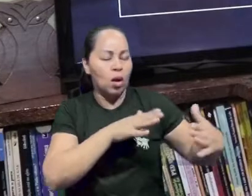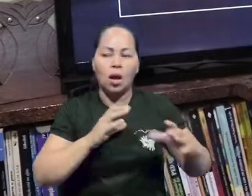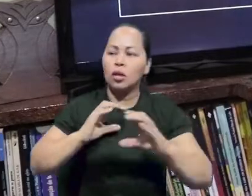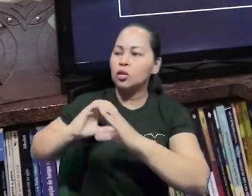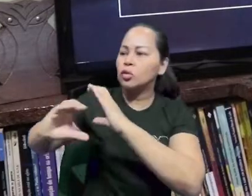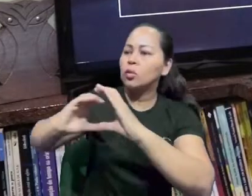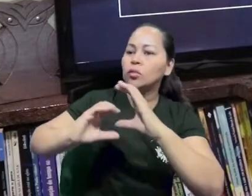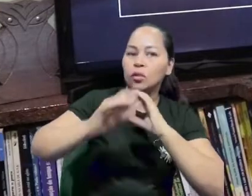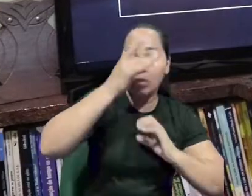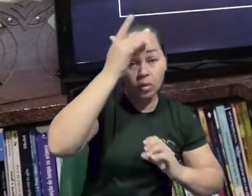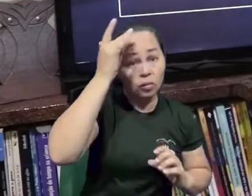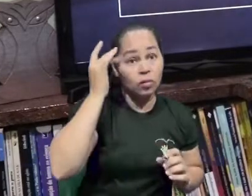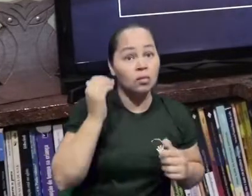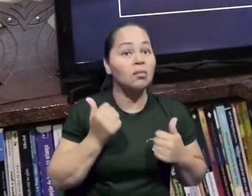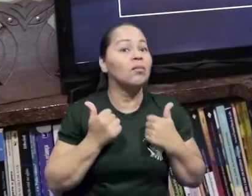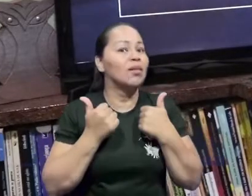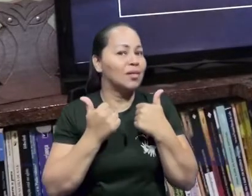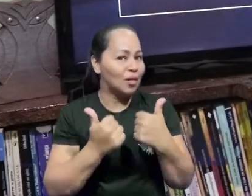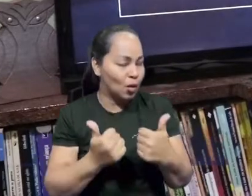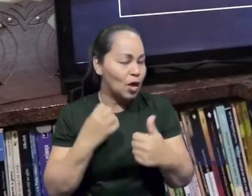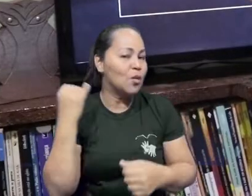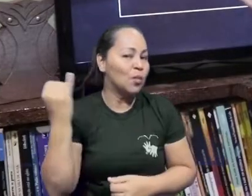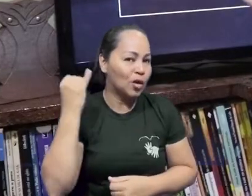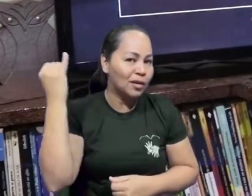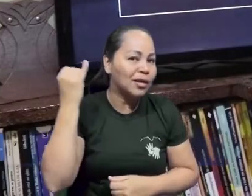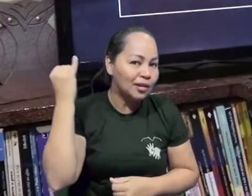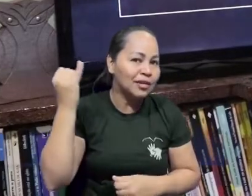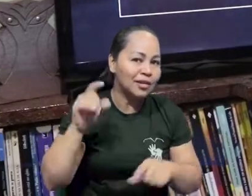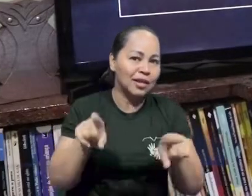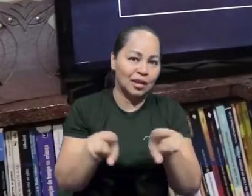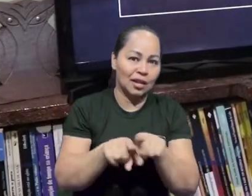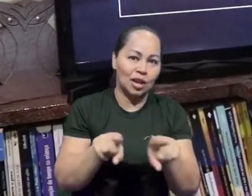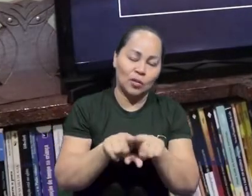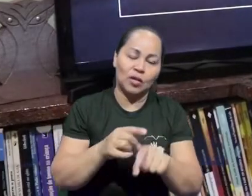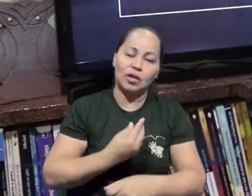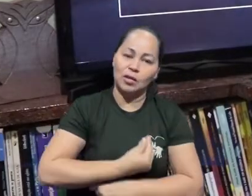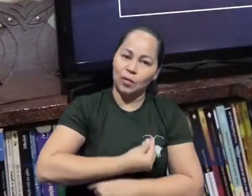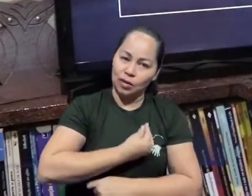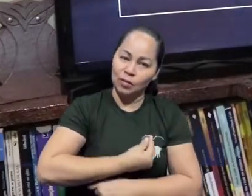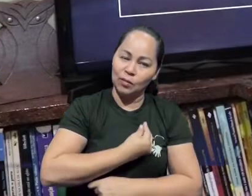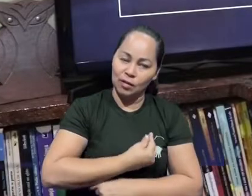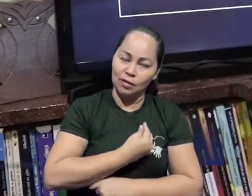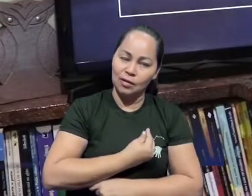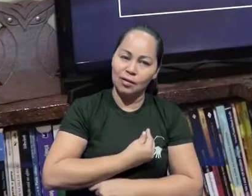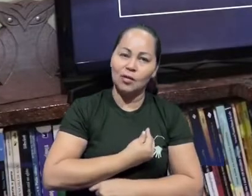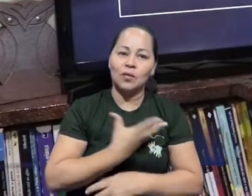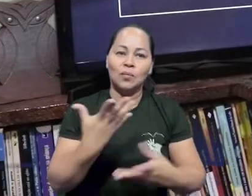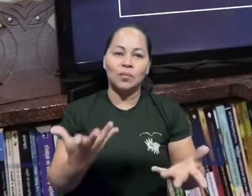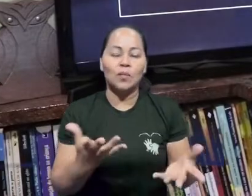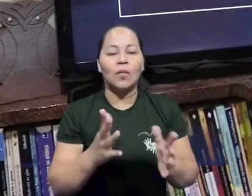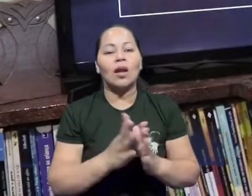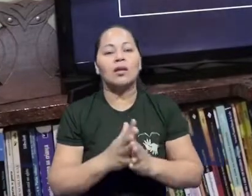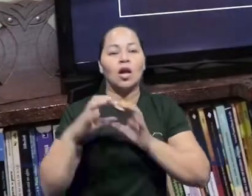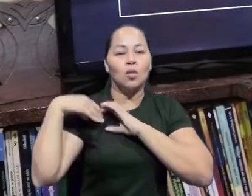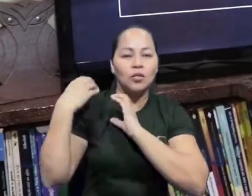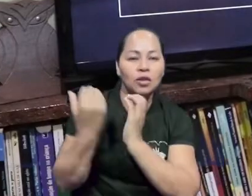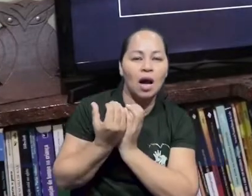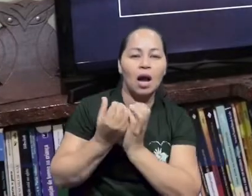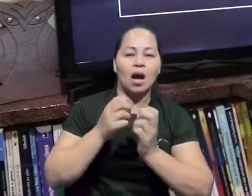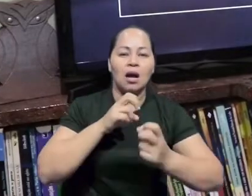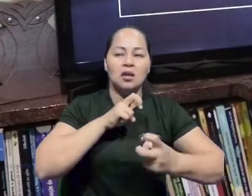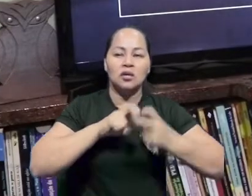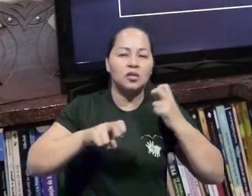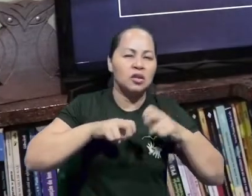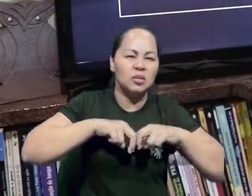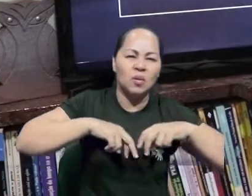se comunicar com as pessoas, é muito válida, então é importante participar, né, da comunidade, de